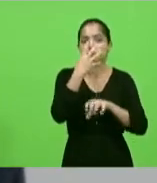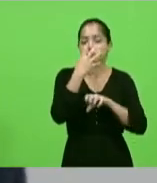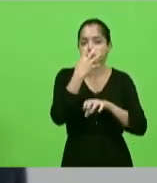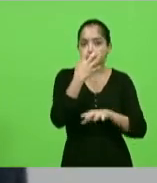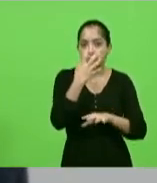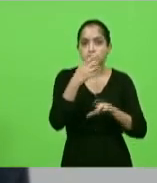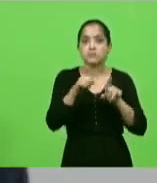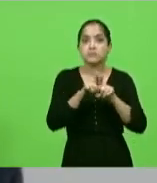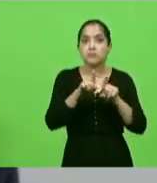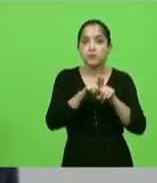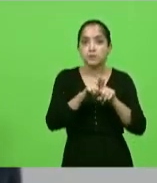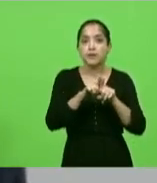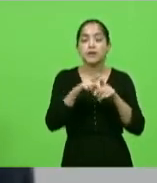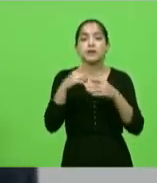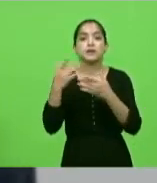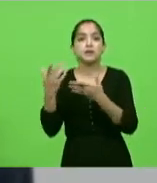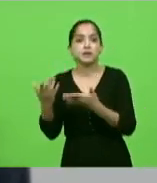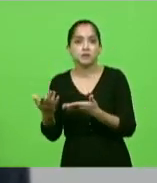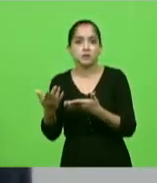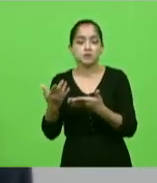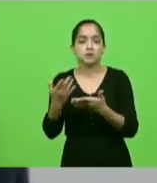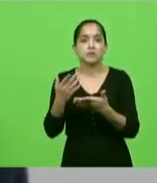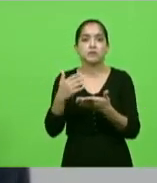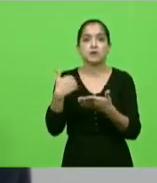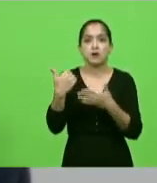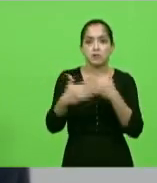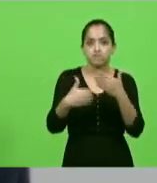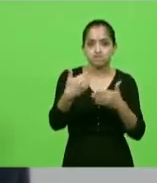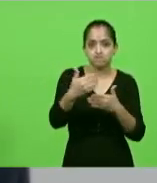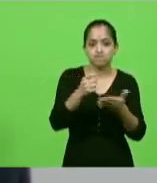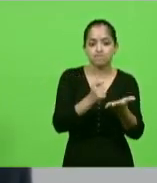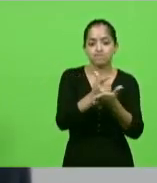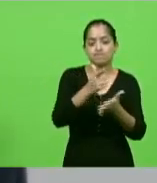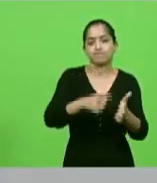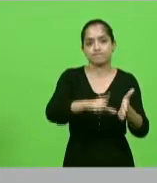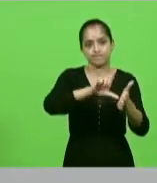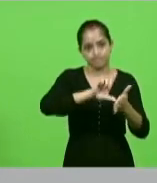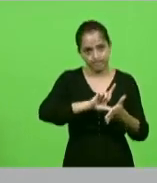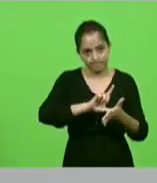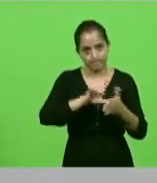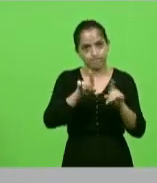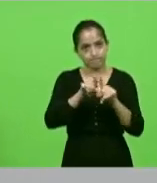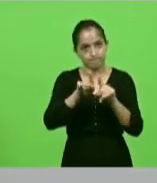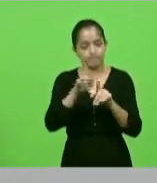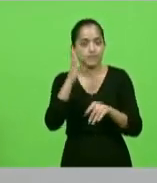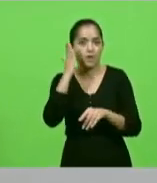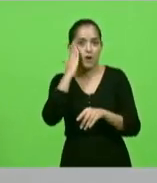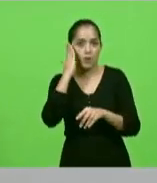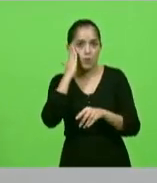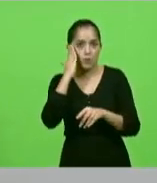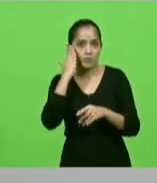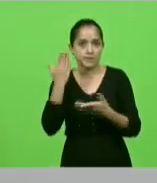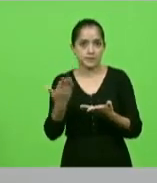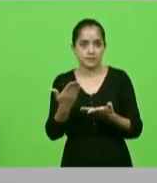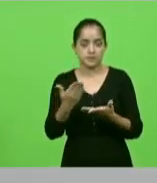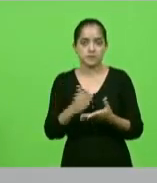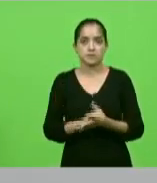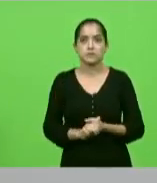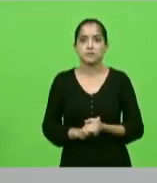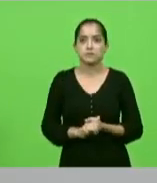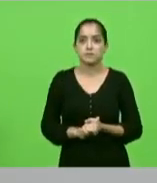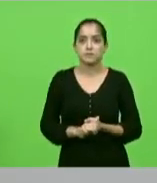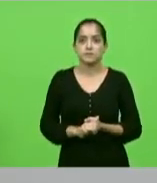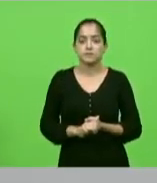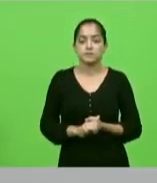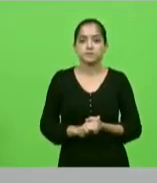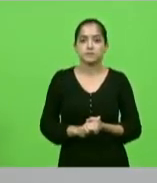pulmonares, restringindo-a tão somente à questão relativa ao pagamento antecipado e ao conhecimento dessa circunstância